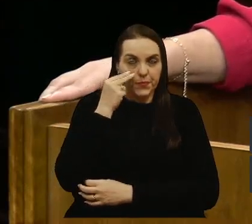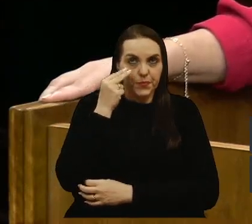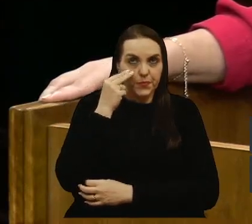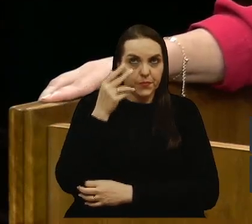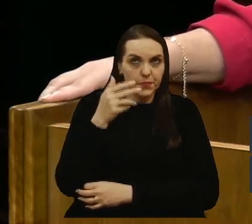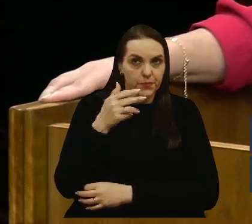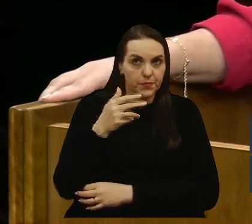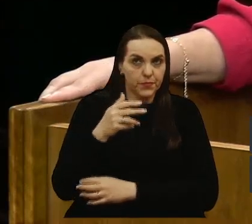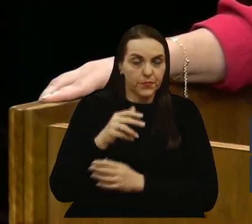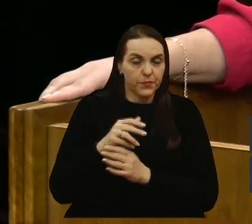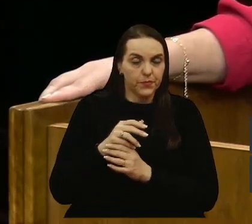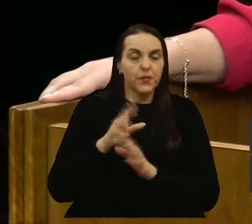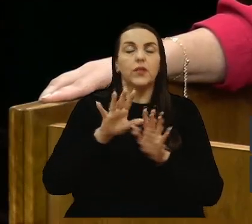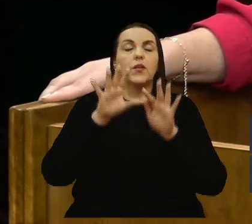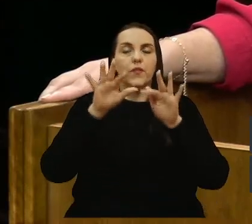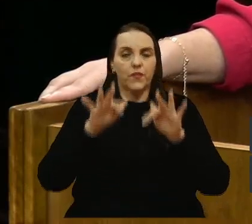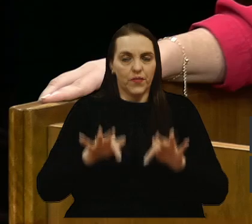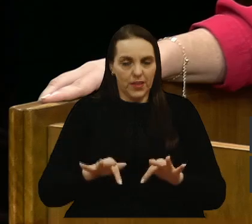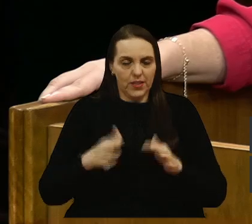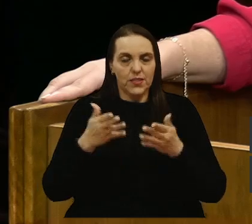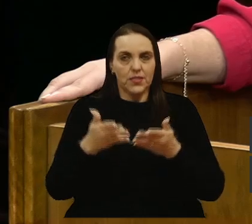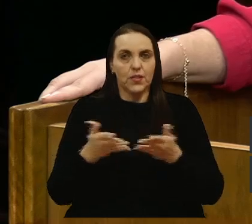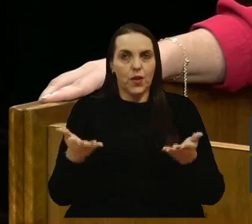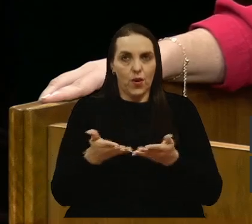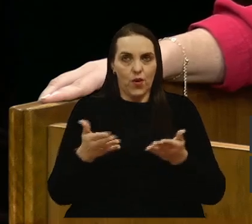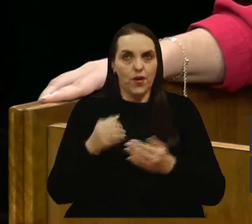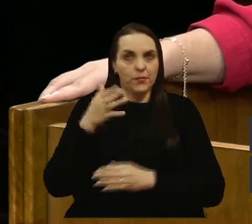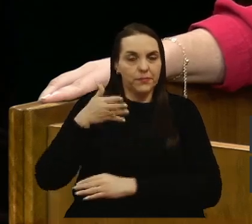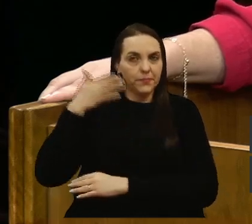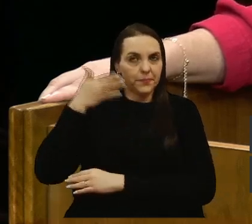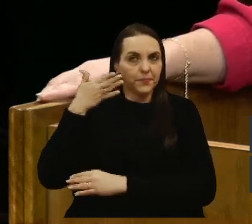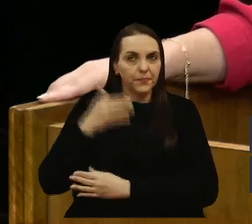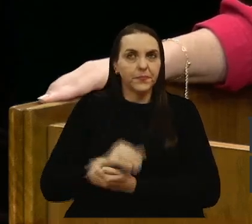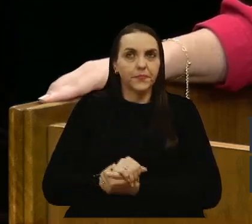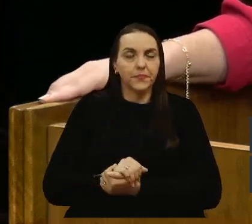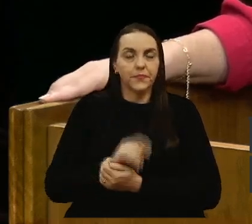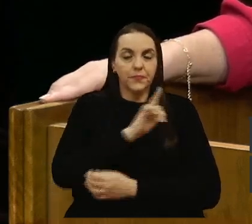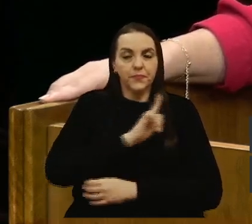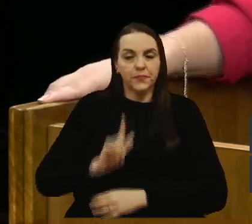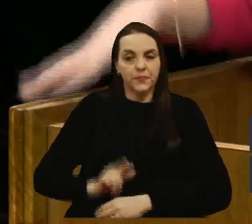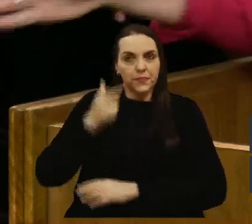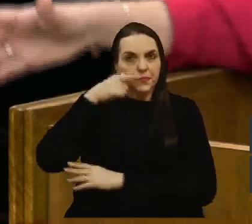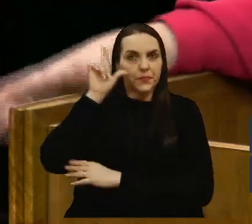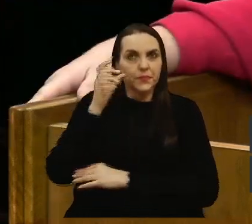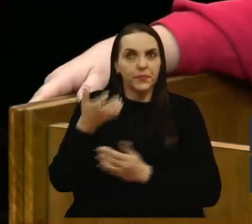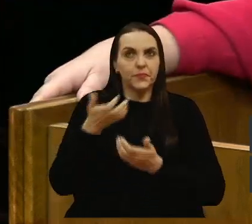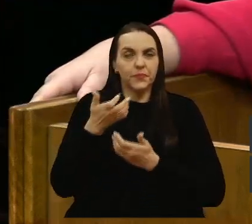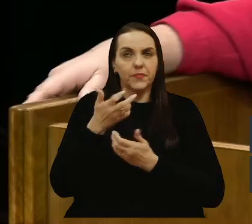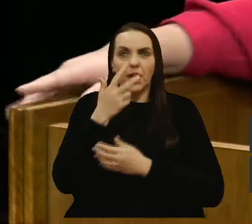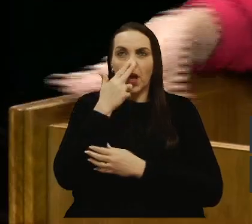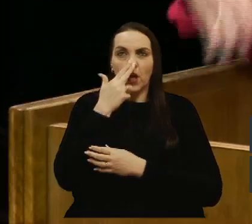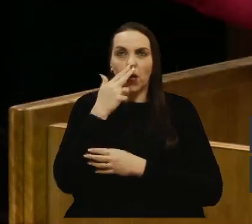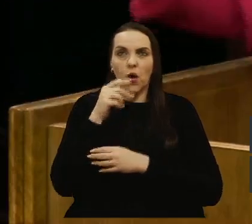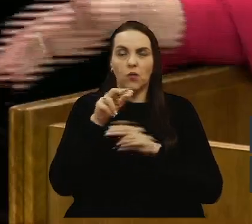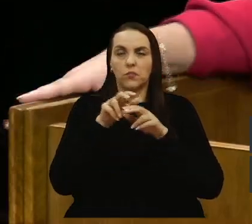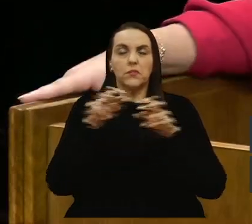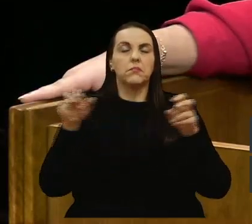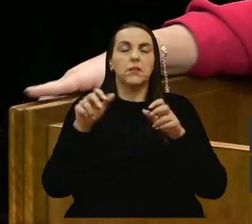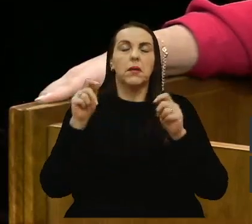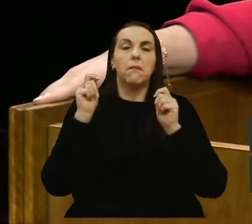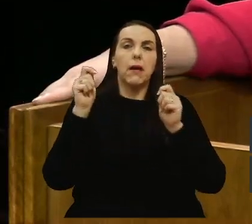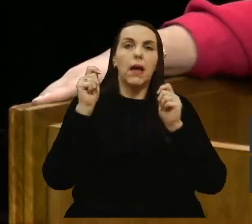Concluindo, então, a minha fala, o governo quis ontem fazer uma espécie de comício lá, falar das